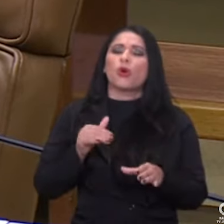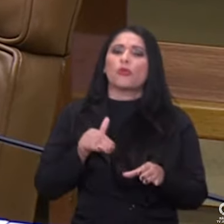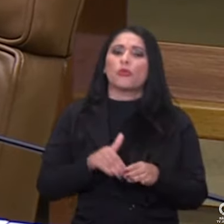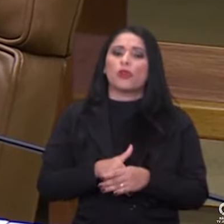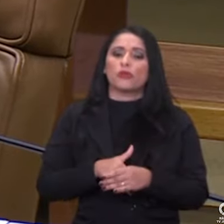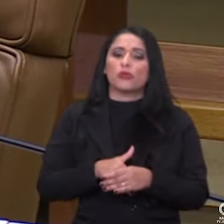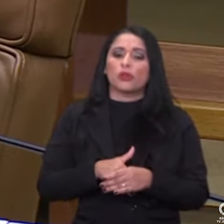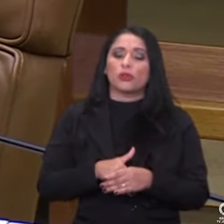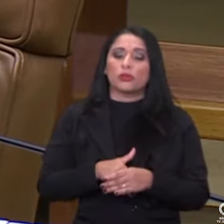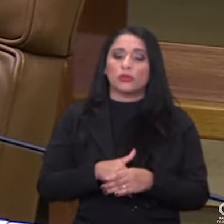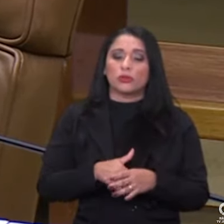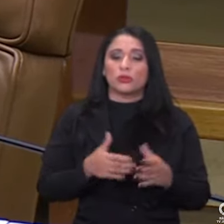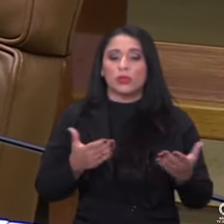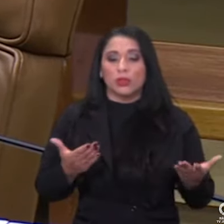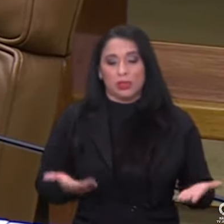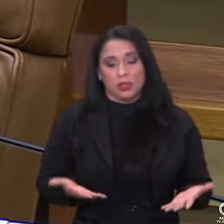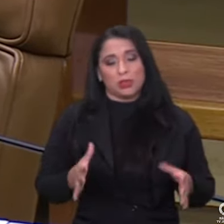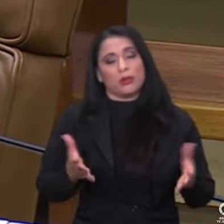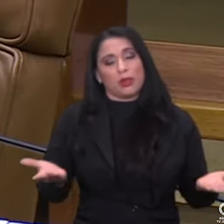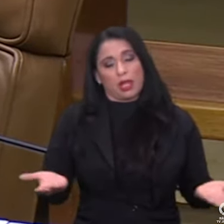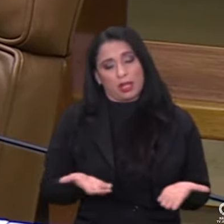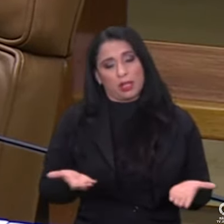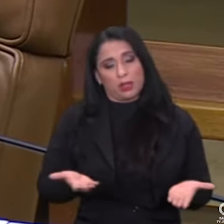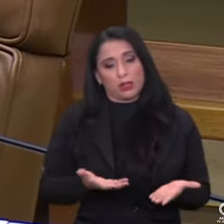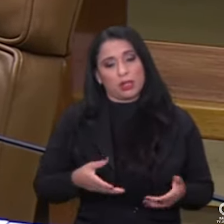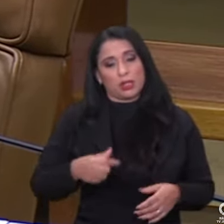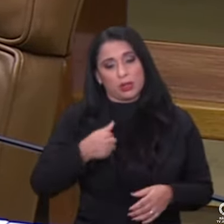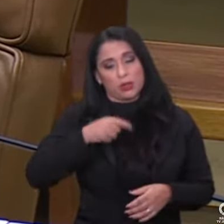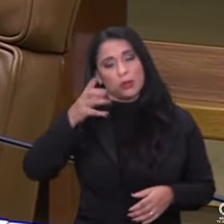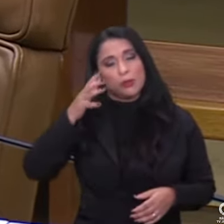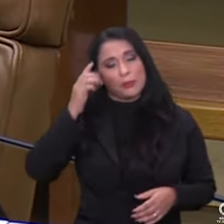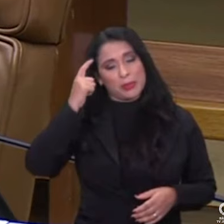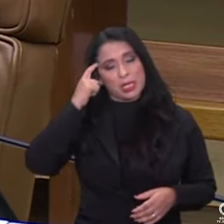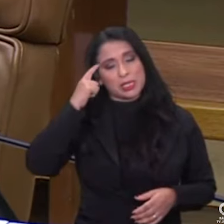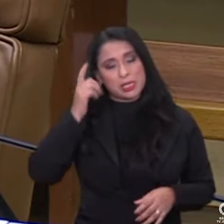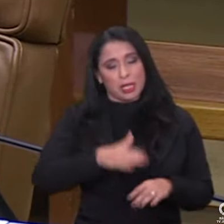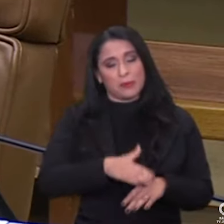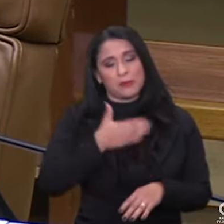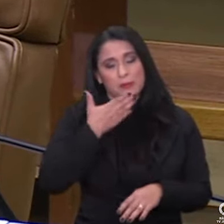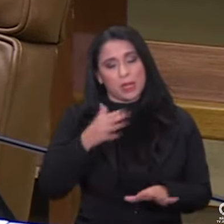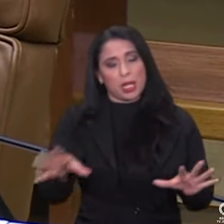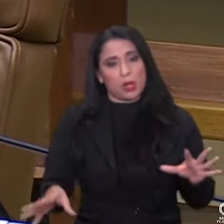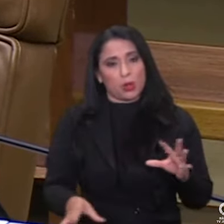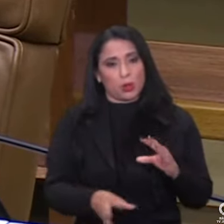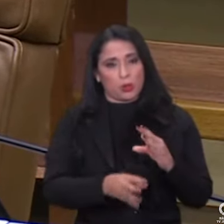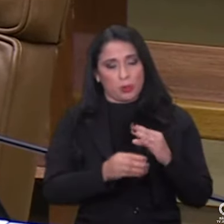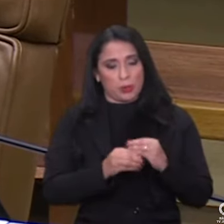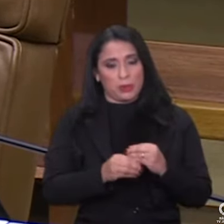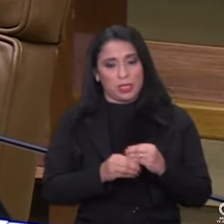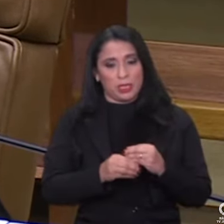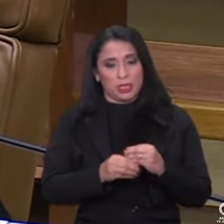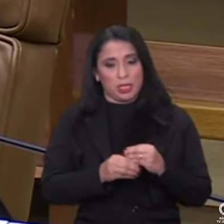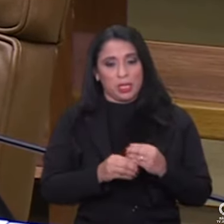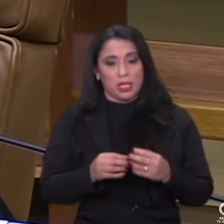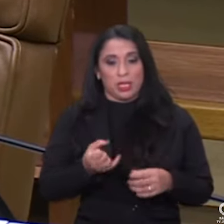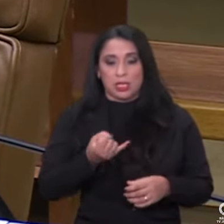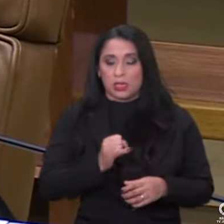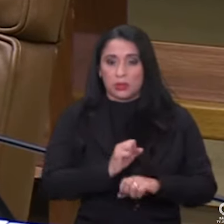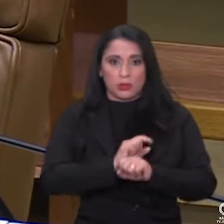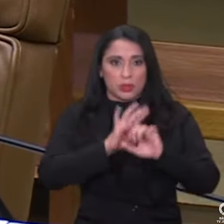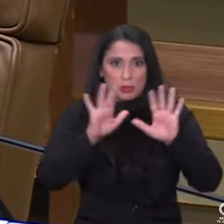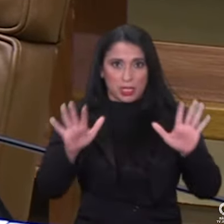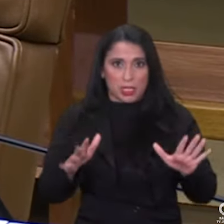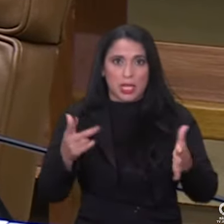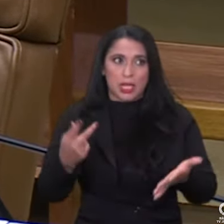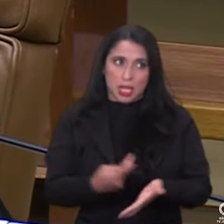ser proclamado. Por isso que também eu entendi por bem fazer essa complementação ao voto. Se eu não fui claro o suficiente, o erro é meu,